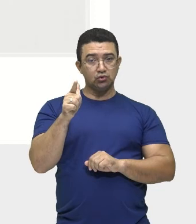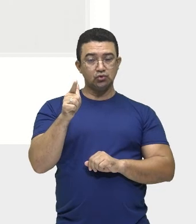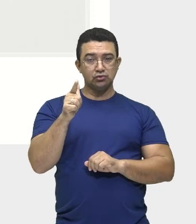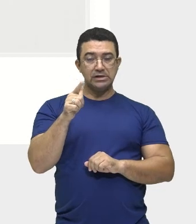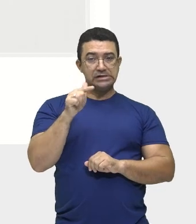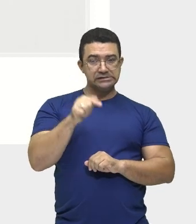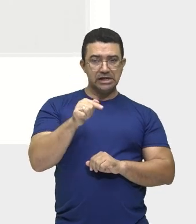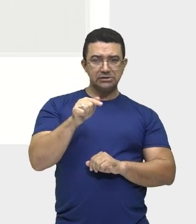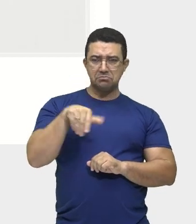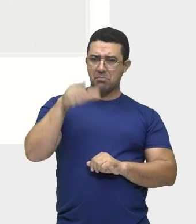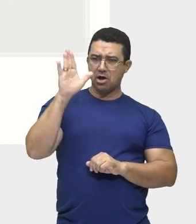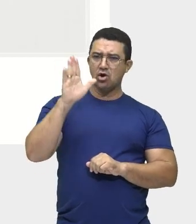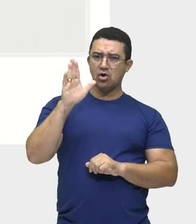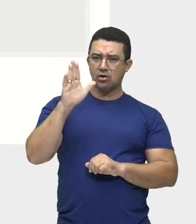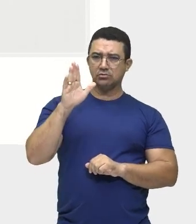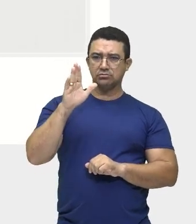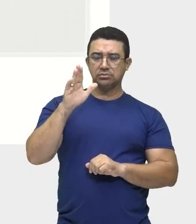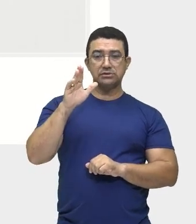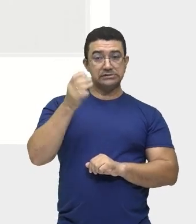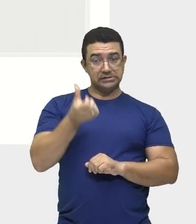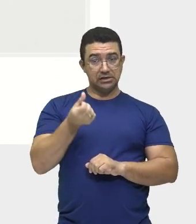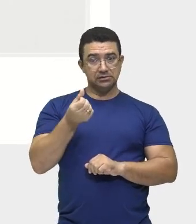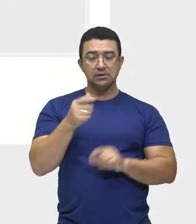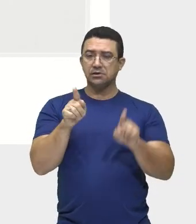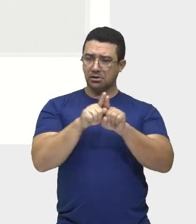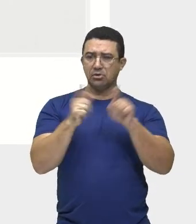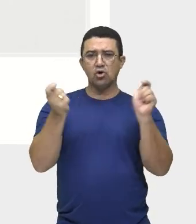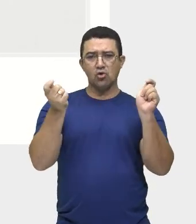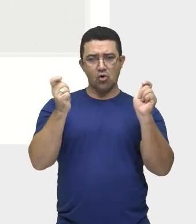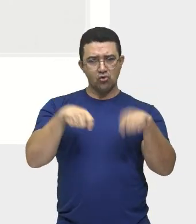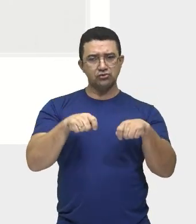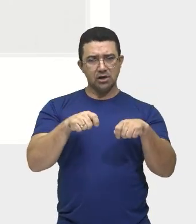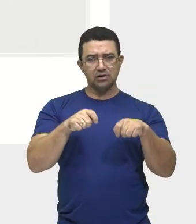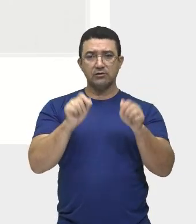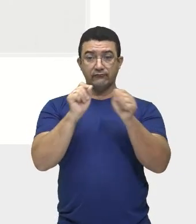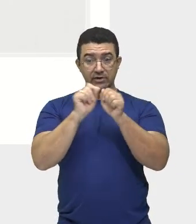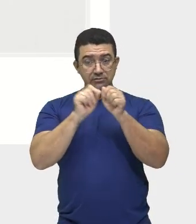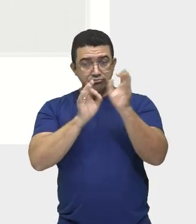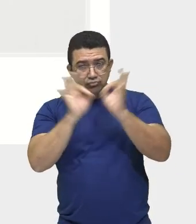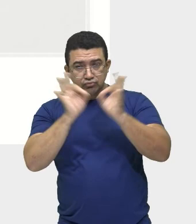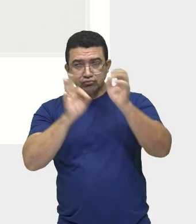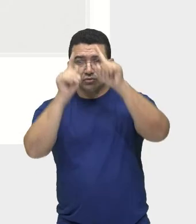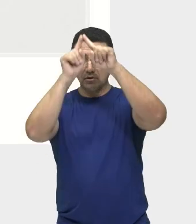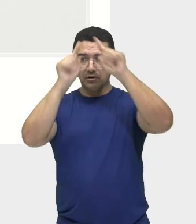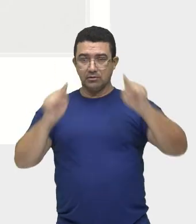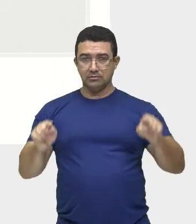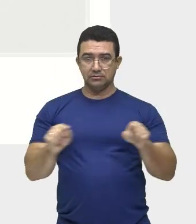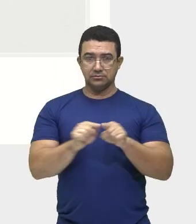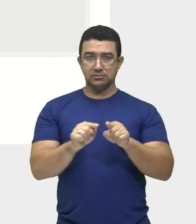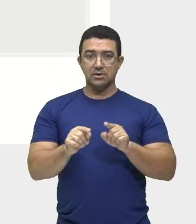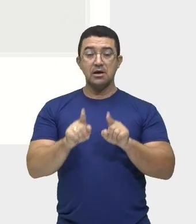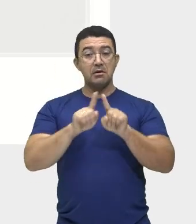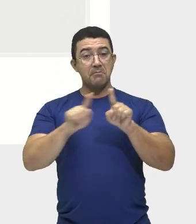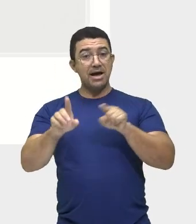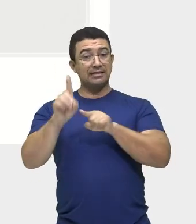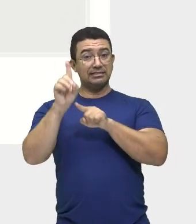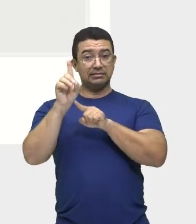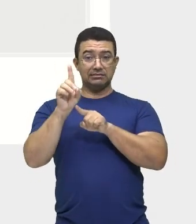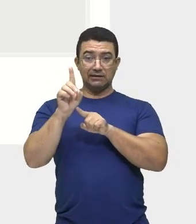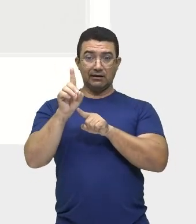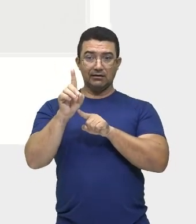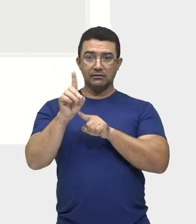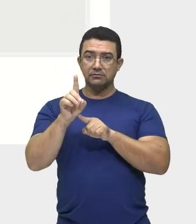que 6, então beleza, consigo construir um triângulo também. Agora na letra D, vejam, um dos lados